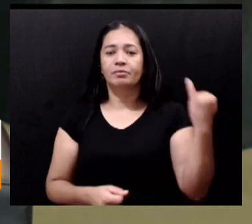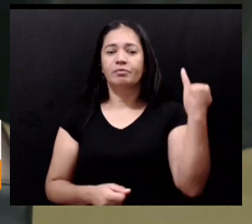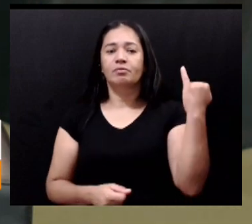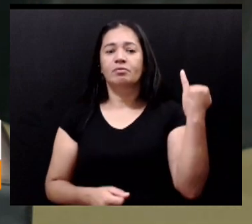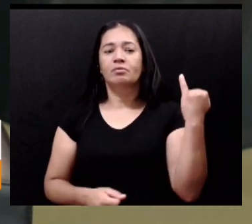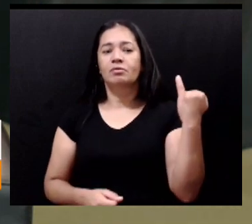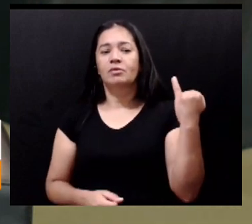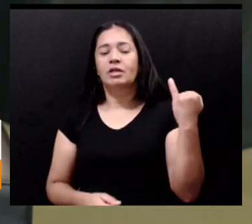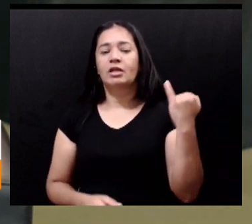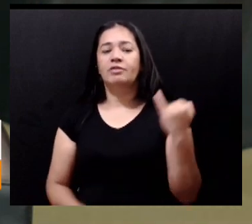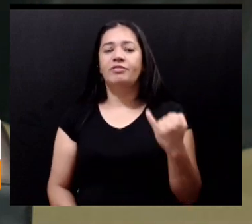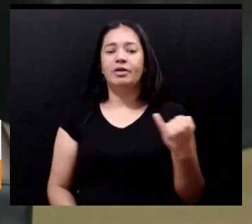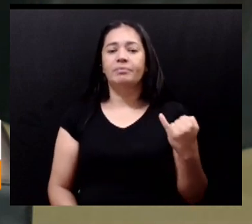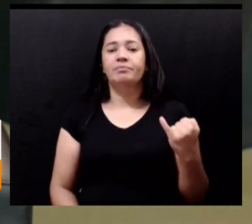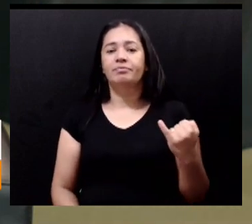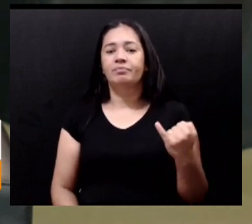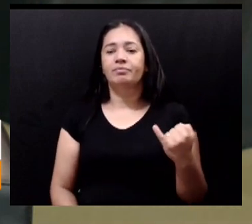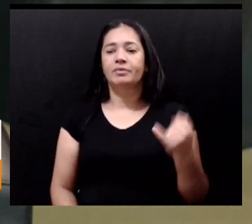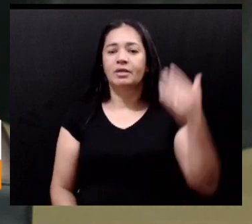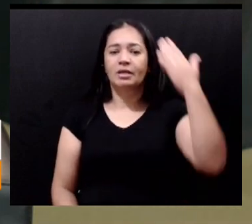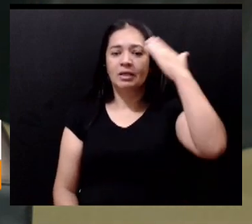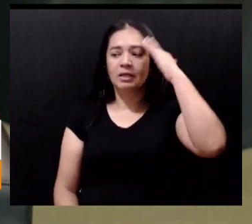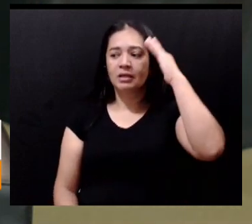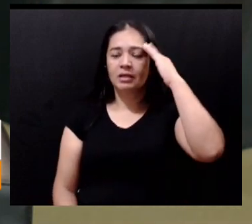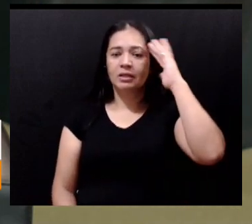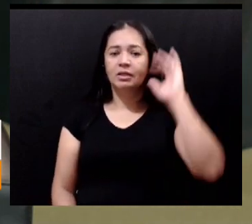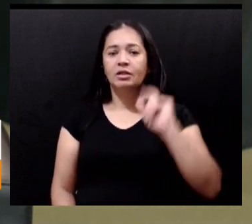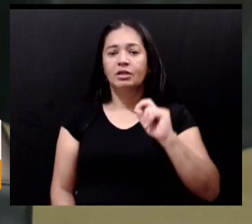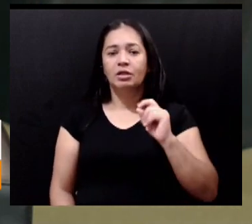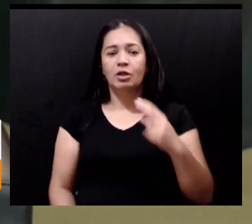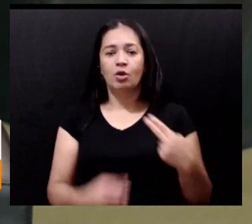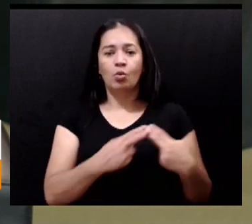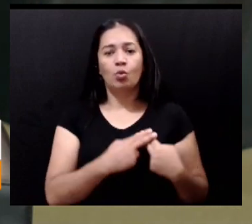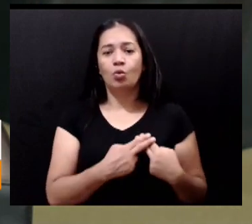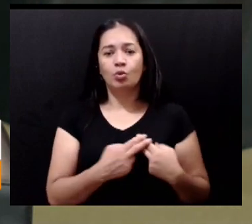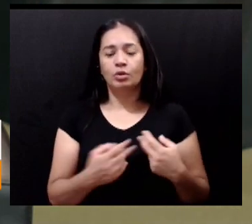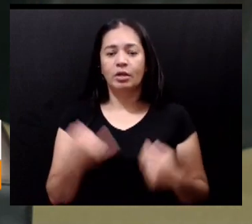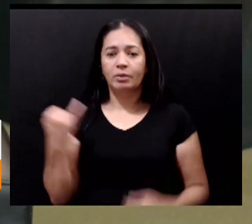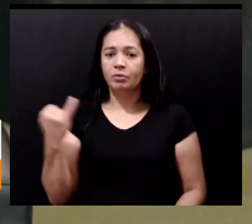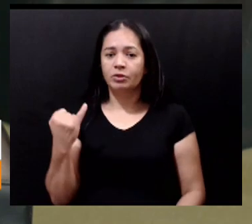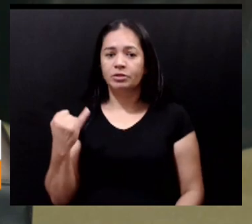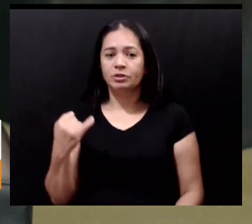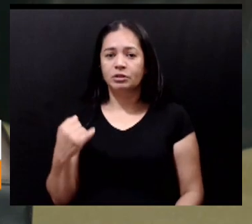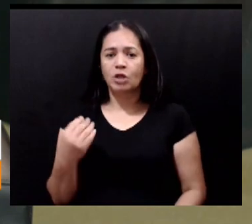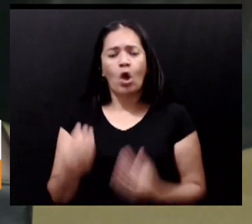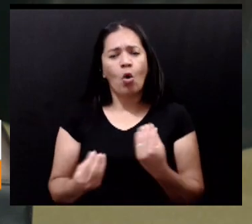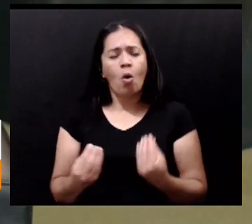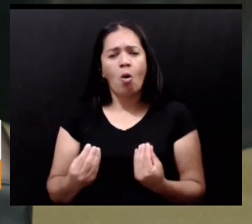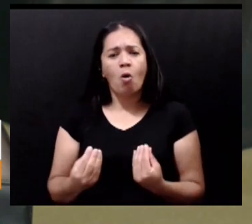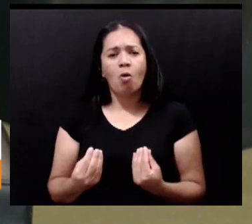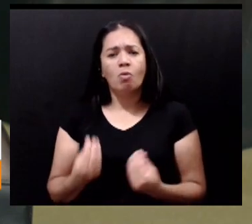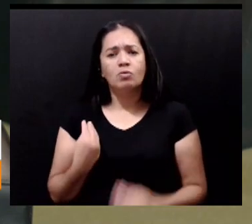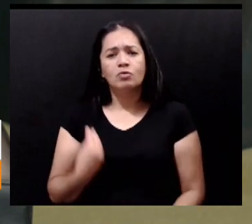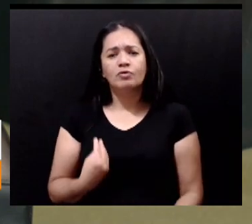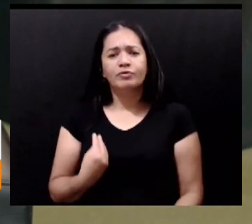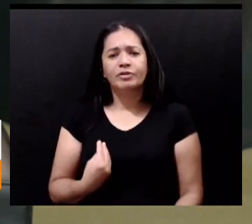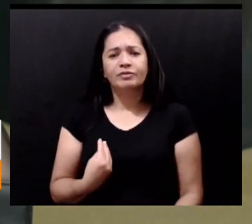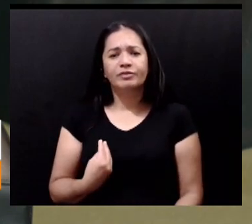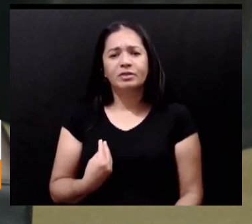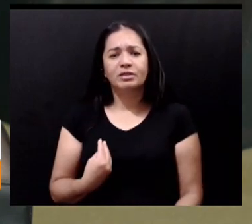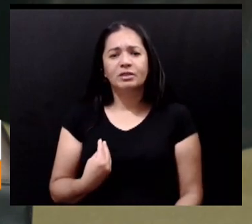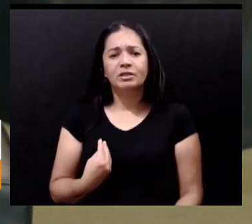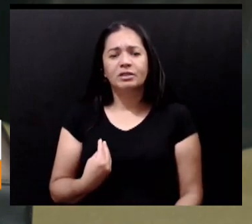entender o luto, né? É importante a gente saber como lidar consigo mesmo e também com